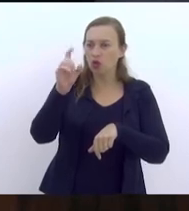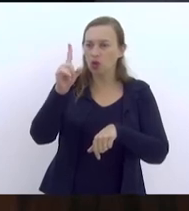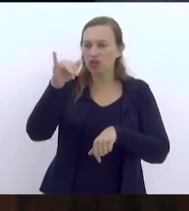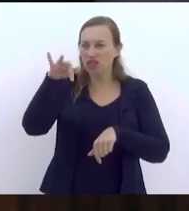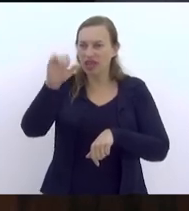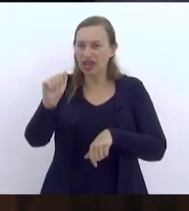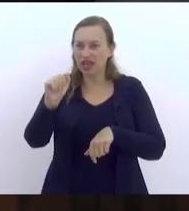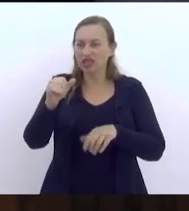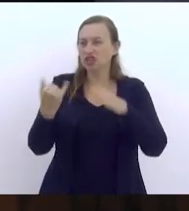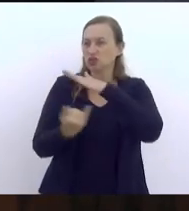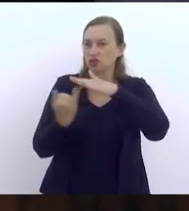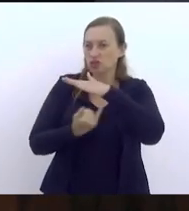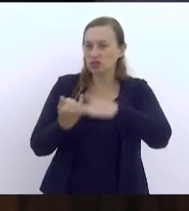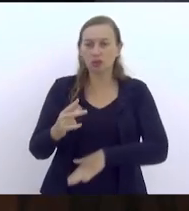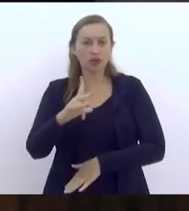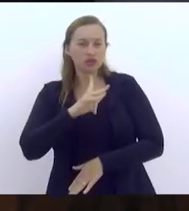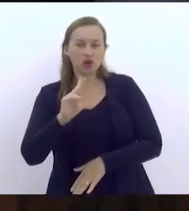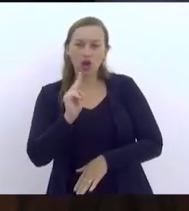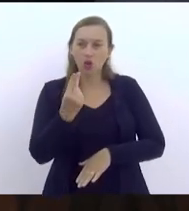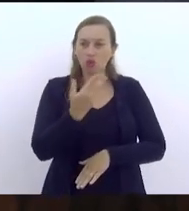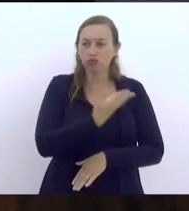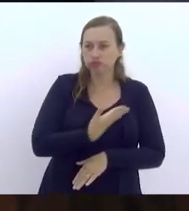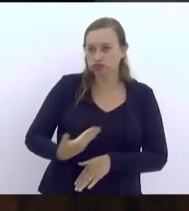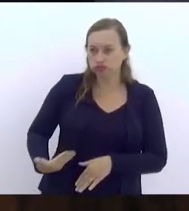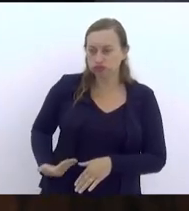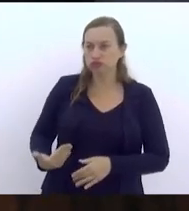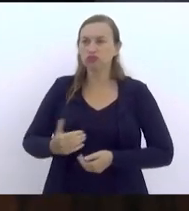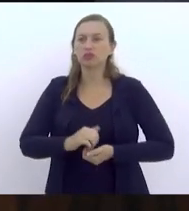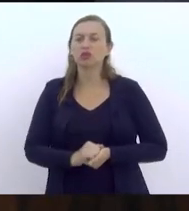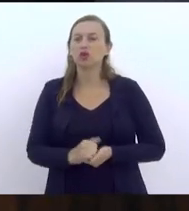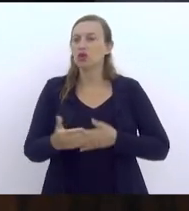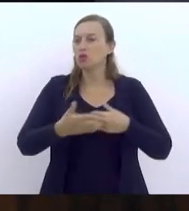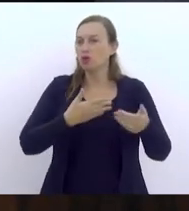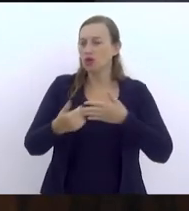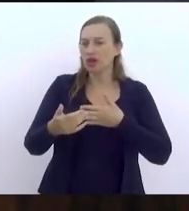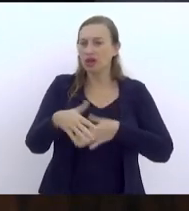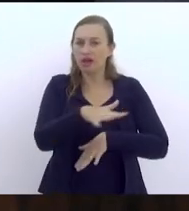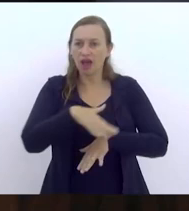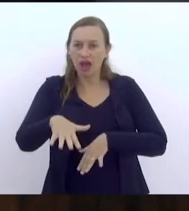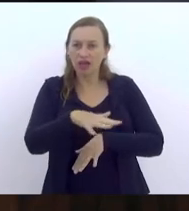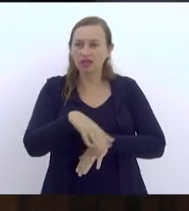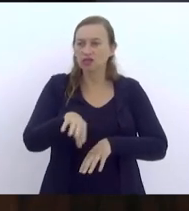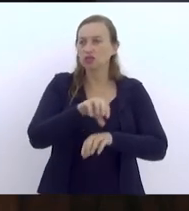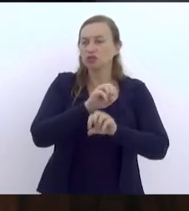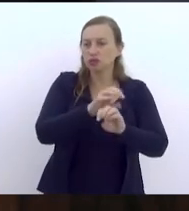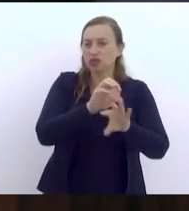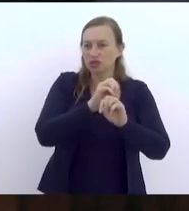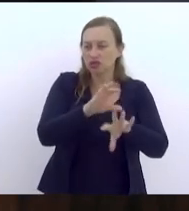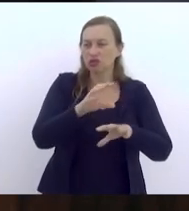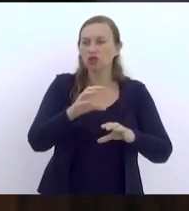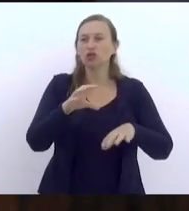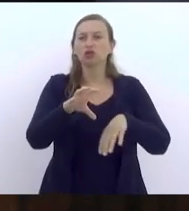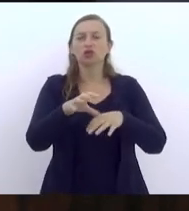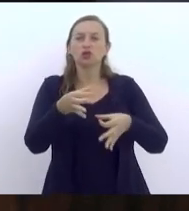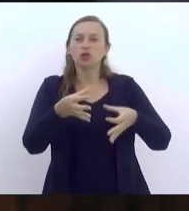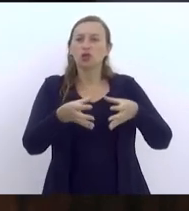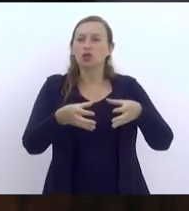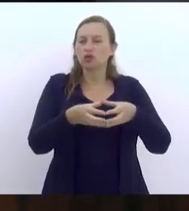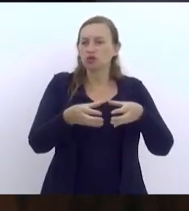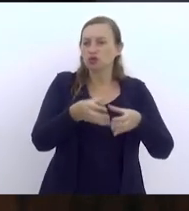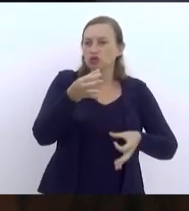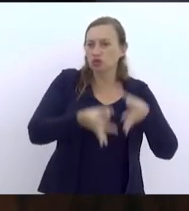e privadas, de qualquer nível e modalidade de ensino, parecer das Comissões de Constituição e Justiça